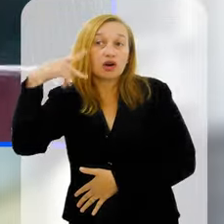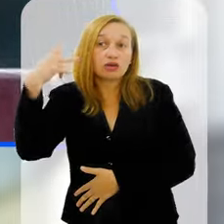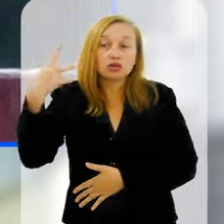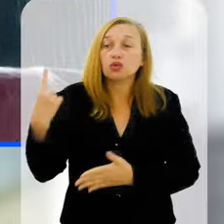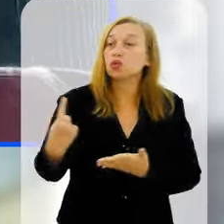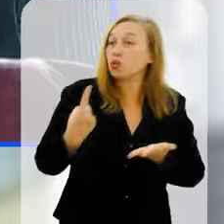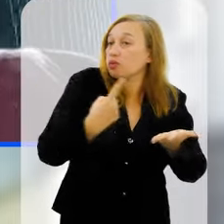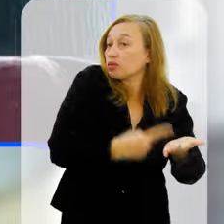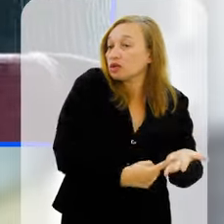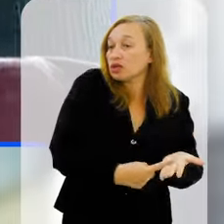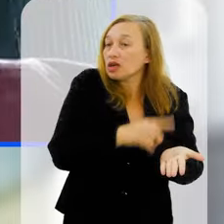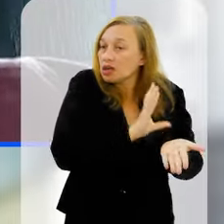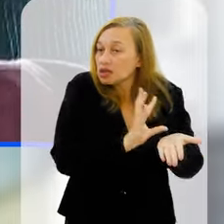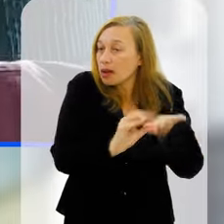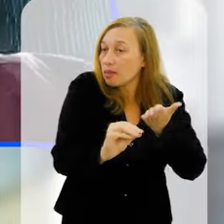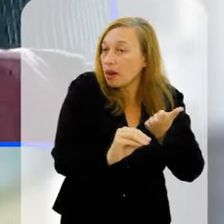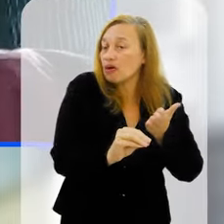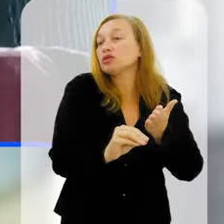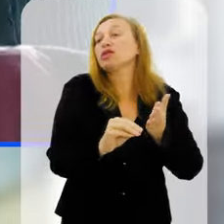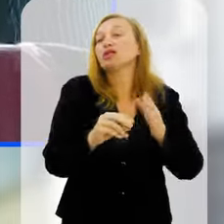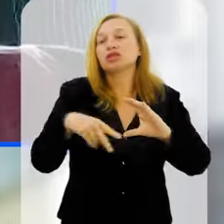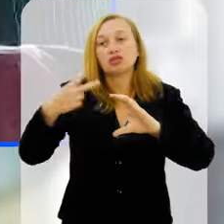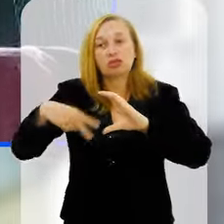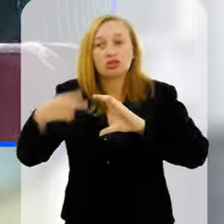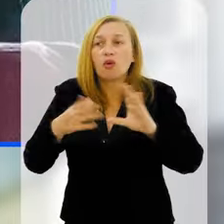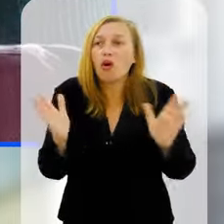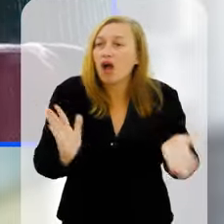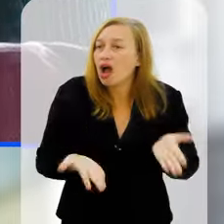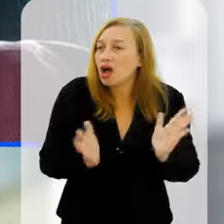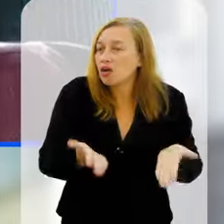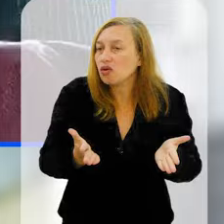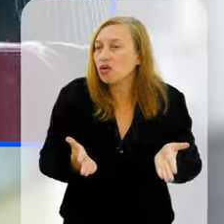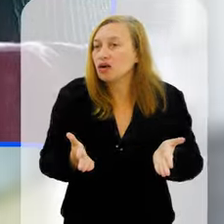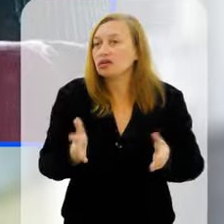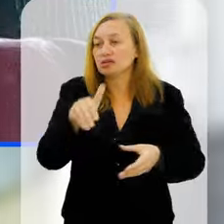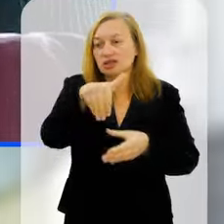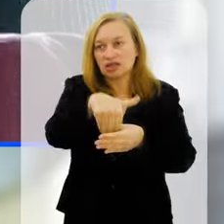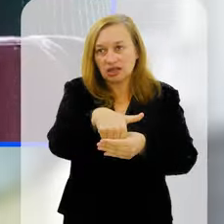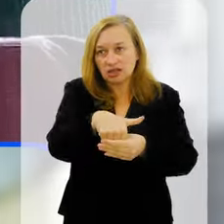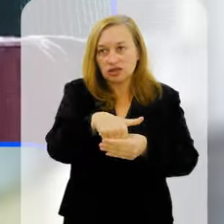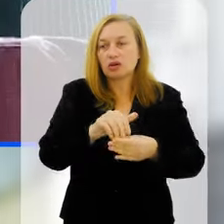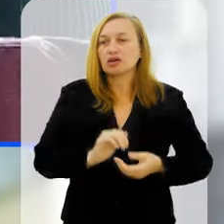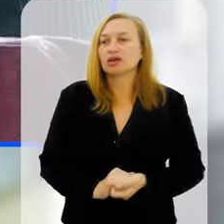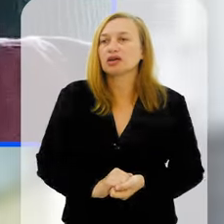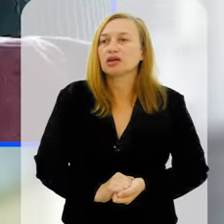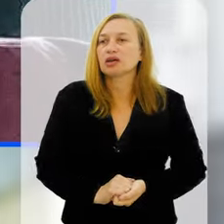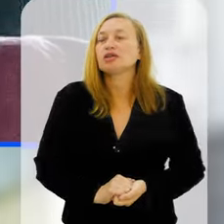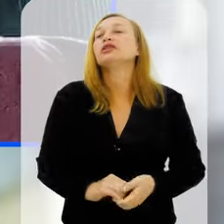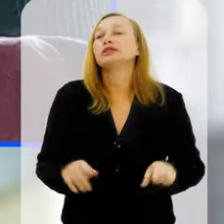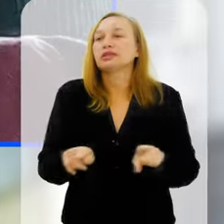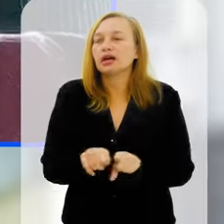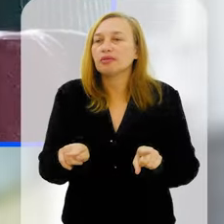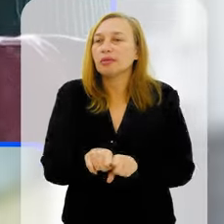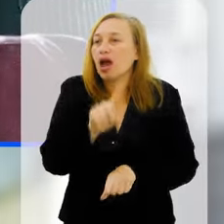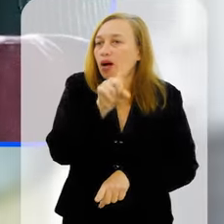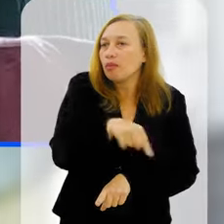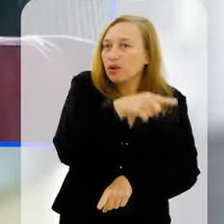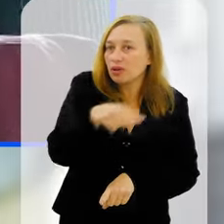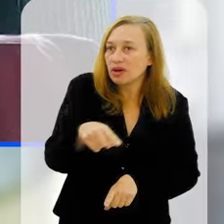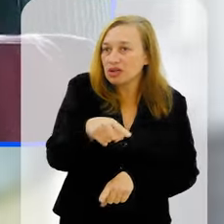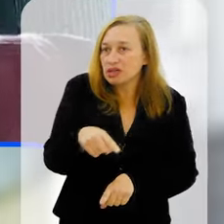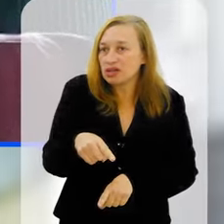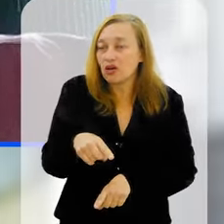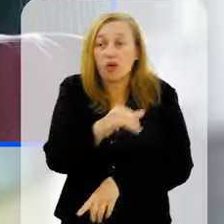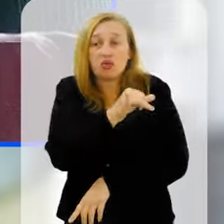que vereadores comprometidos com essa pauta se elejam nas câmaras municipais agora, a partir dessas eleições. A gente tem